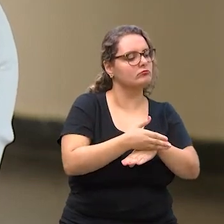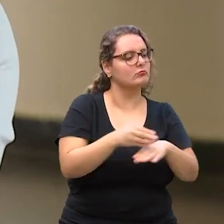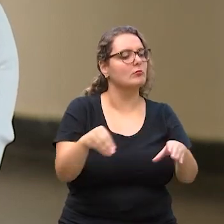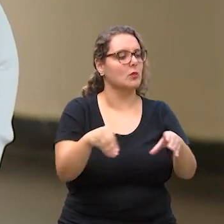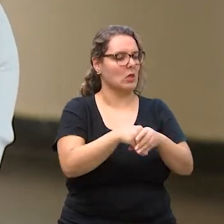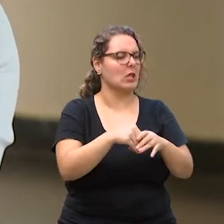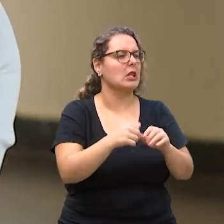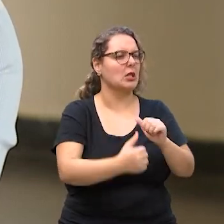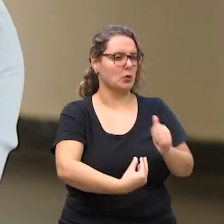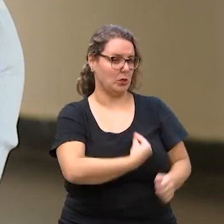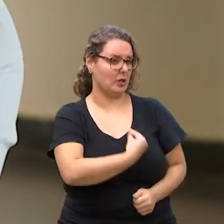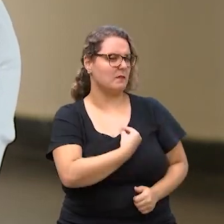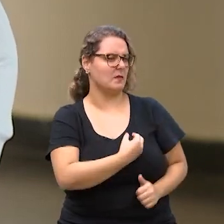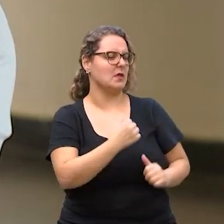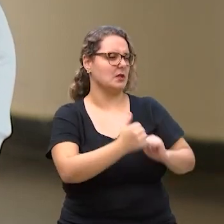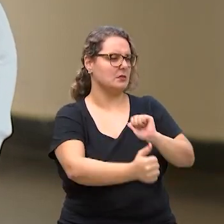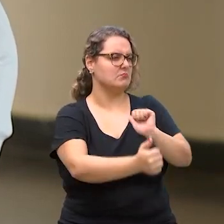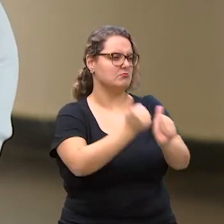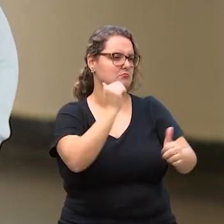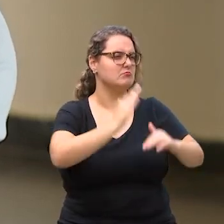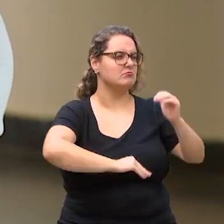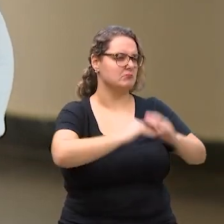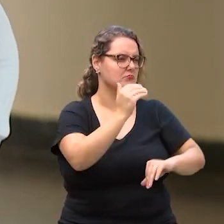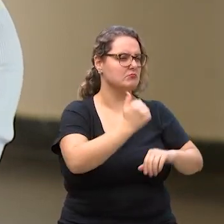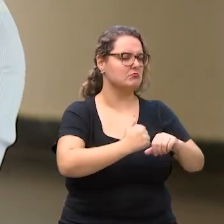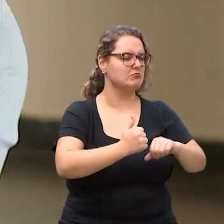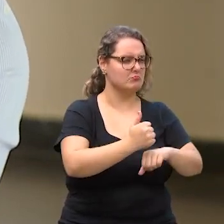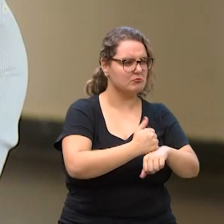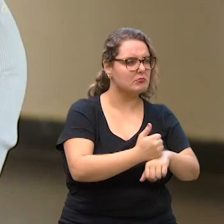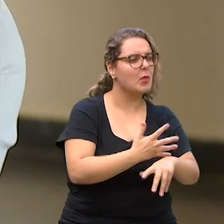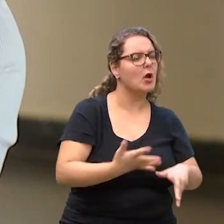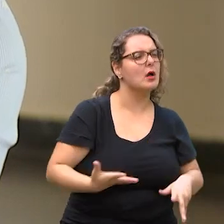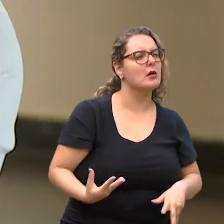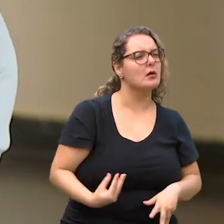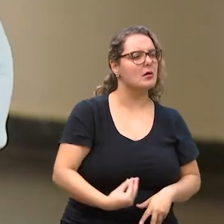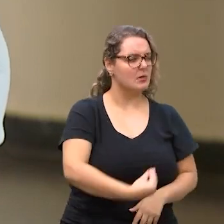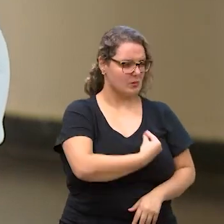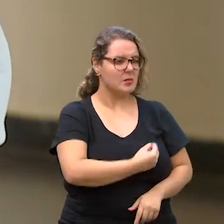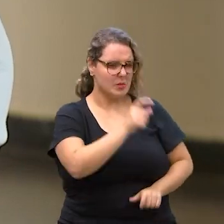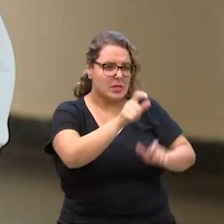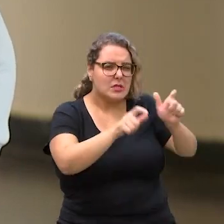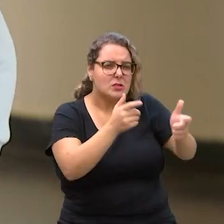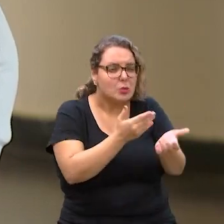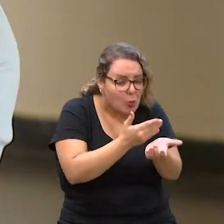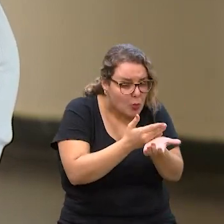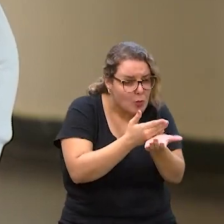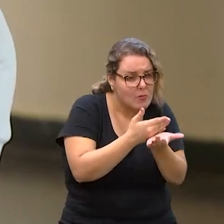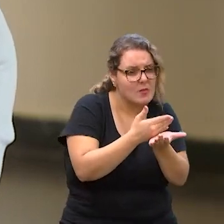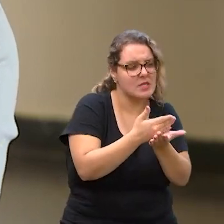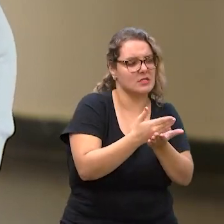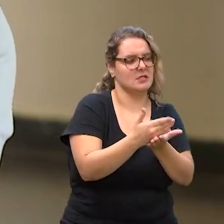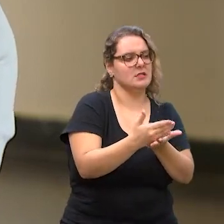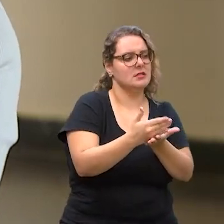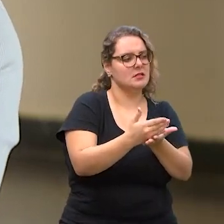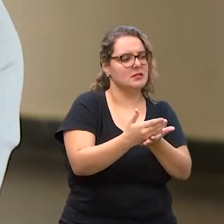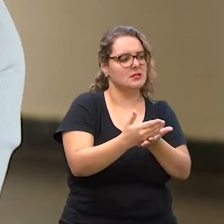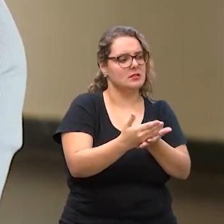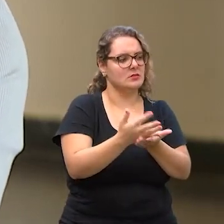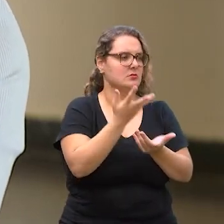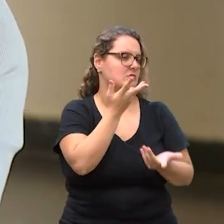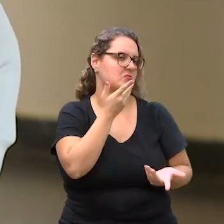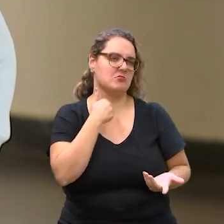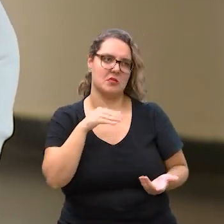participando da construção desde criança, desde pessoas que estão iniciando no esporte e poder